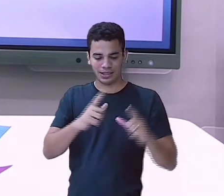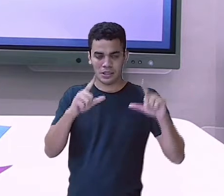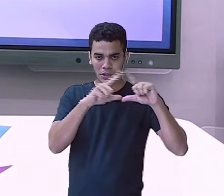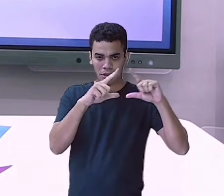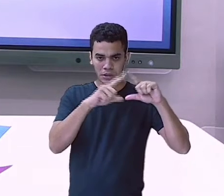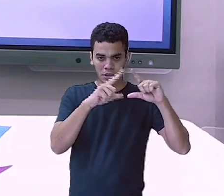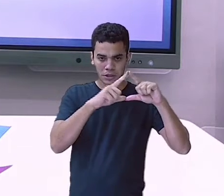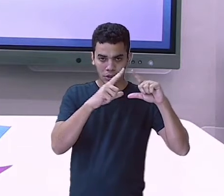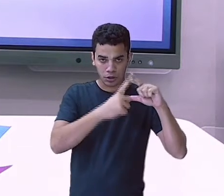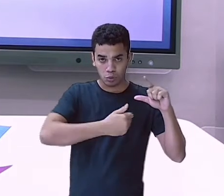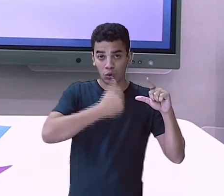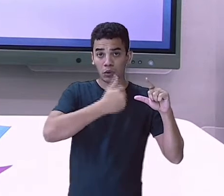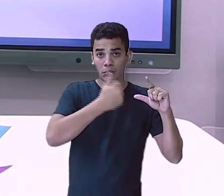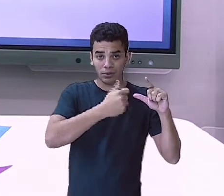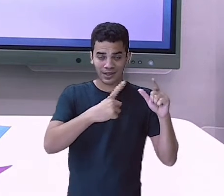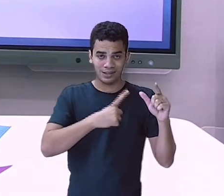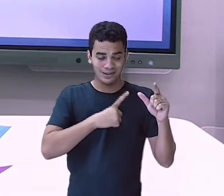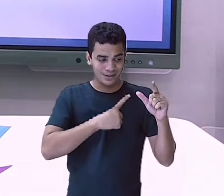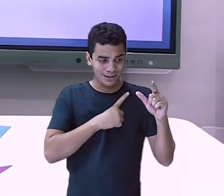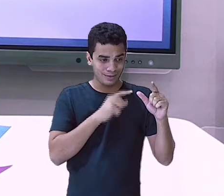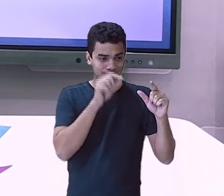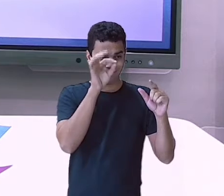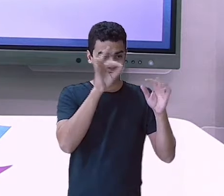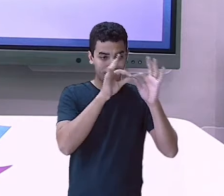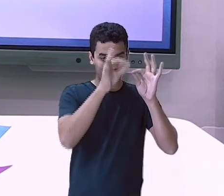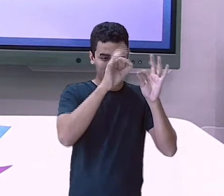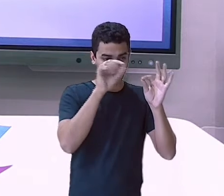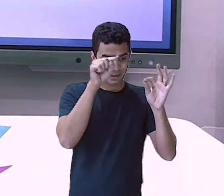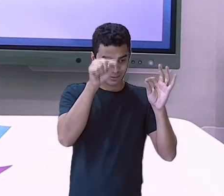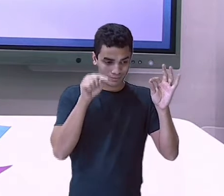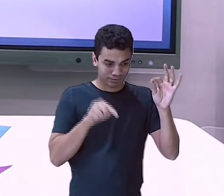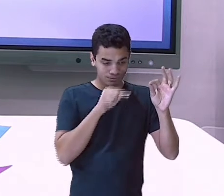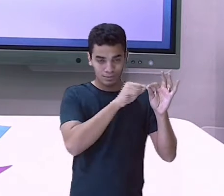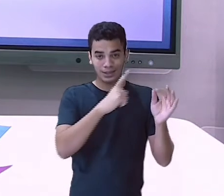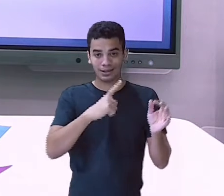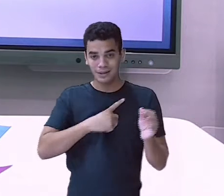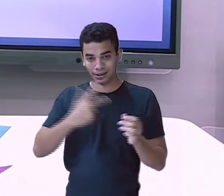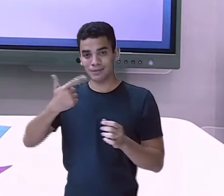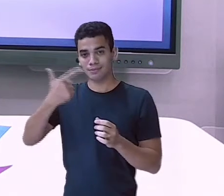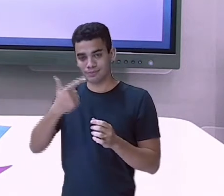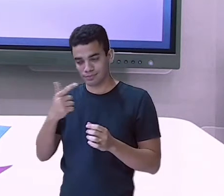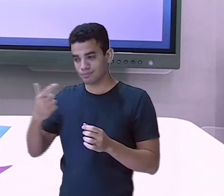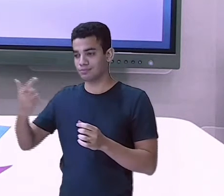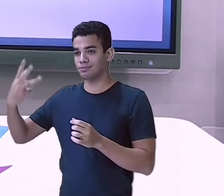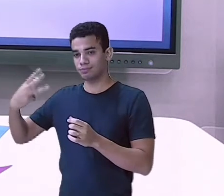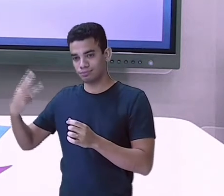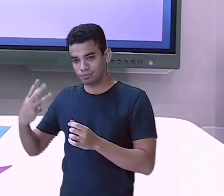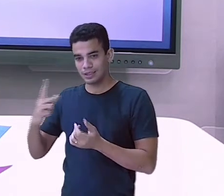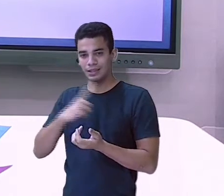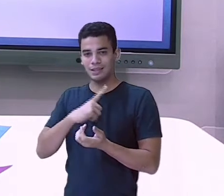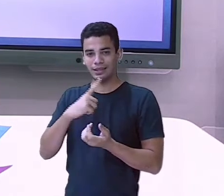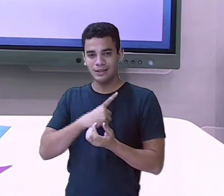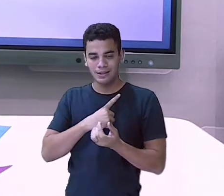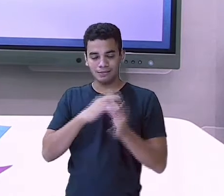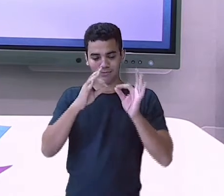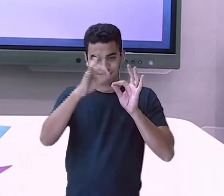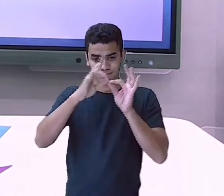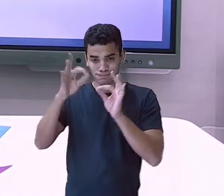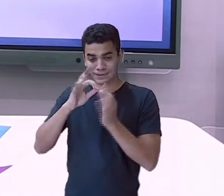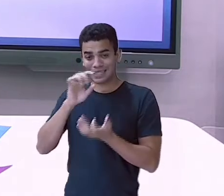tenho as medidas dos lados, tenho o triângulo número 2 e tenho o triângulo número 3. Observando